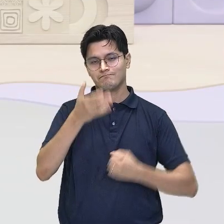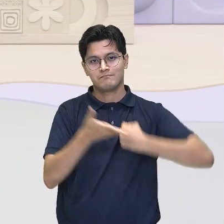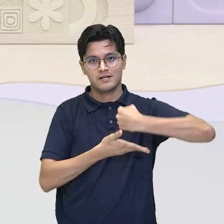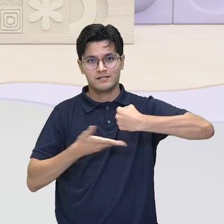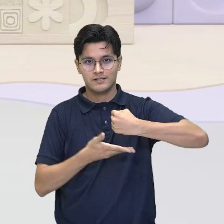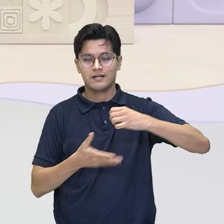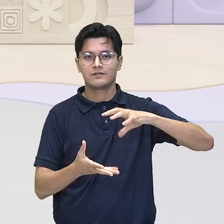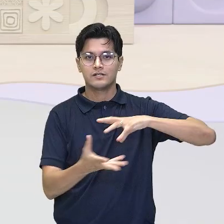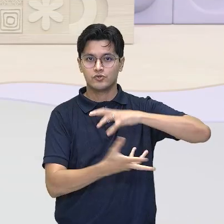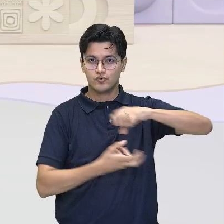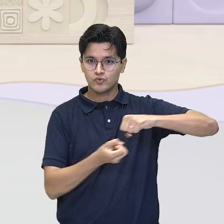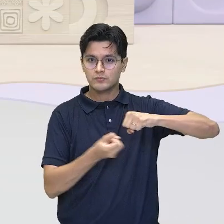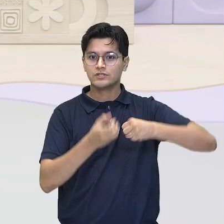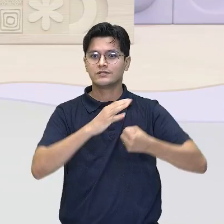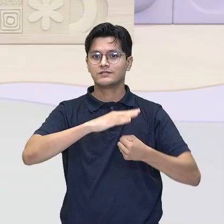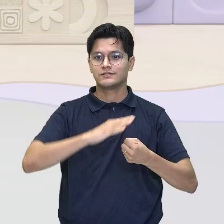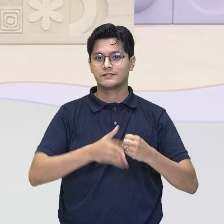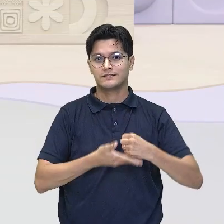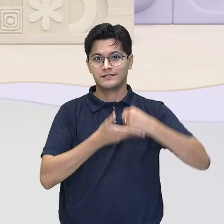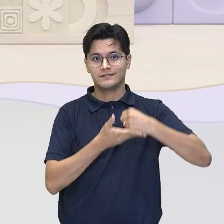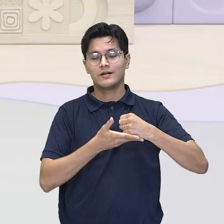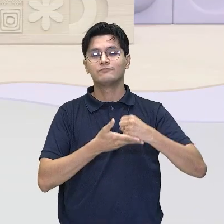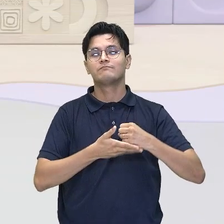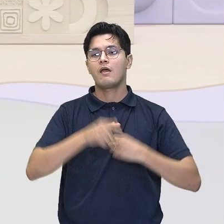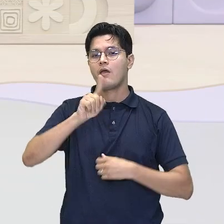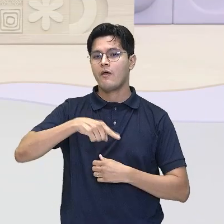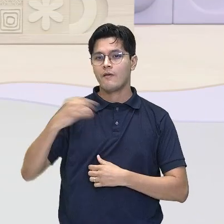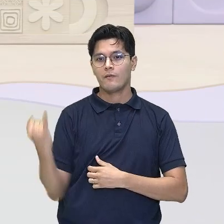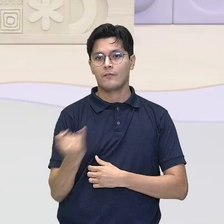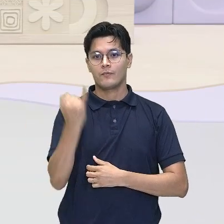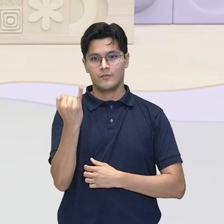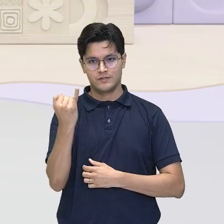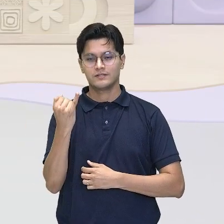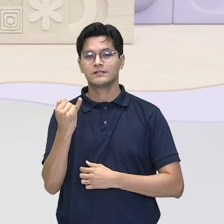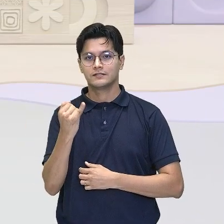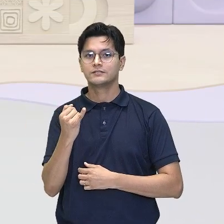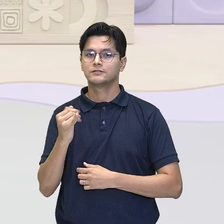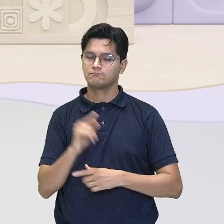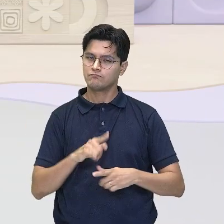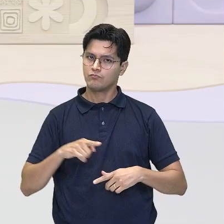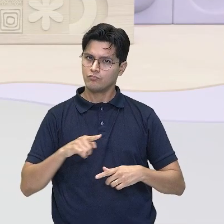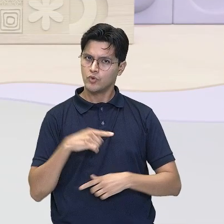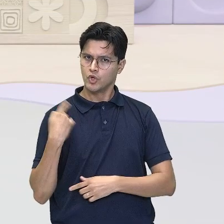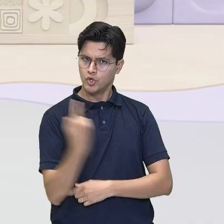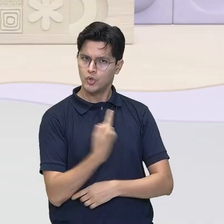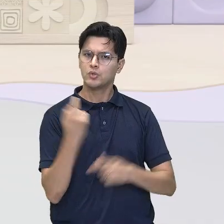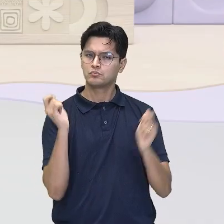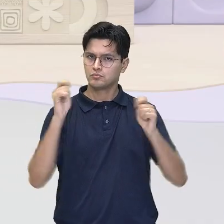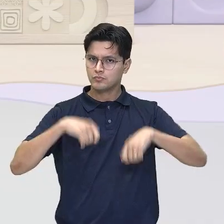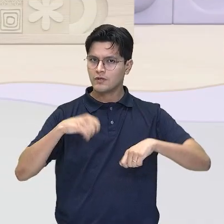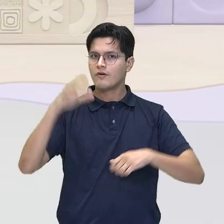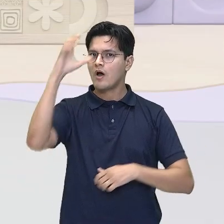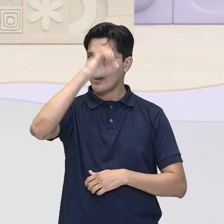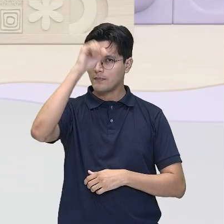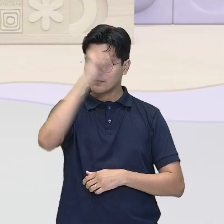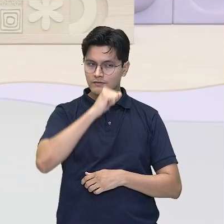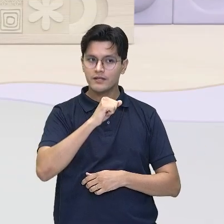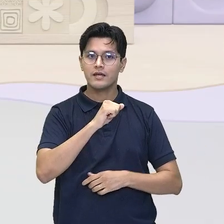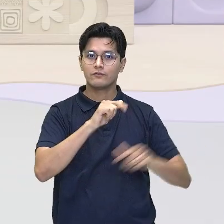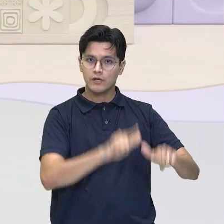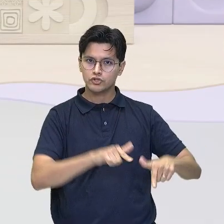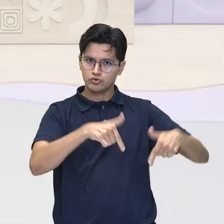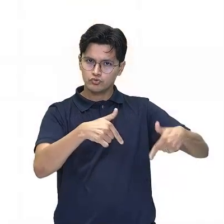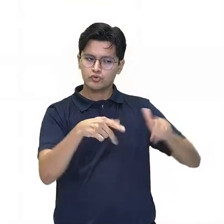muito importante. Esses povos têm muito a nos ensinar a partir das suas religiões. Vamos ver aqui outra